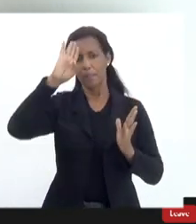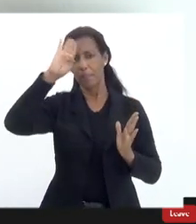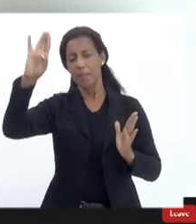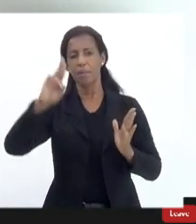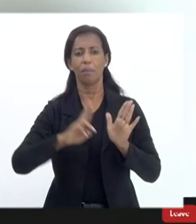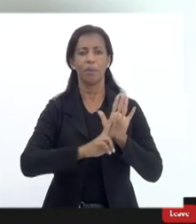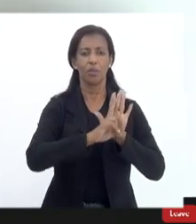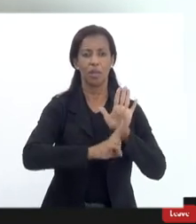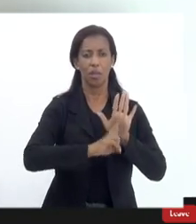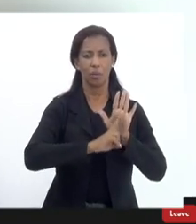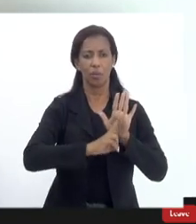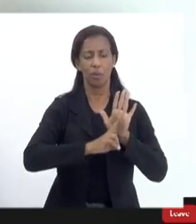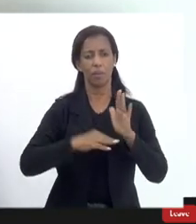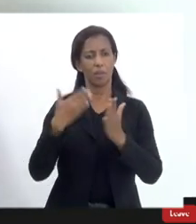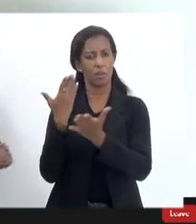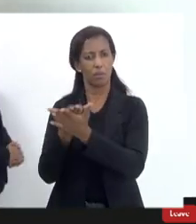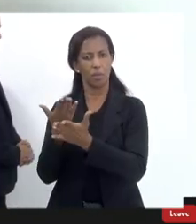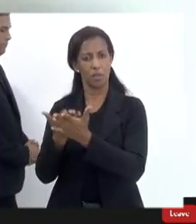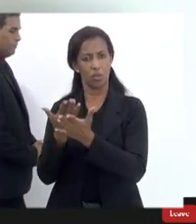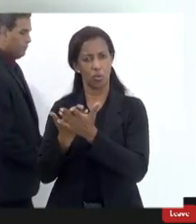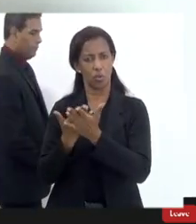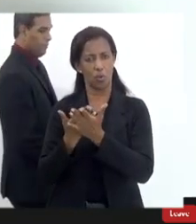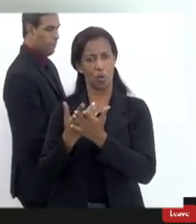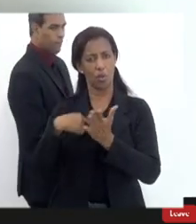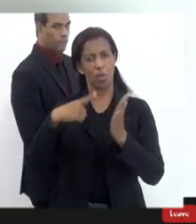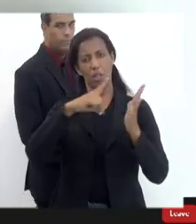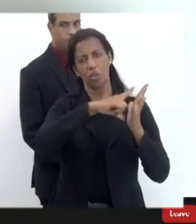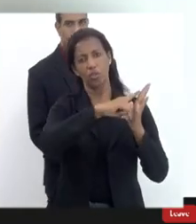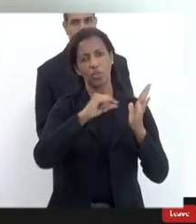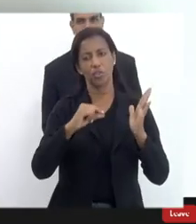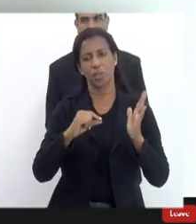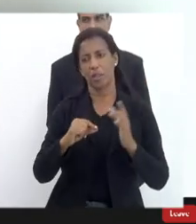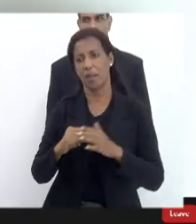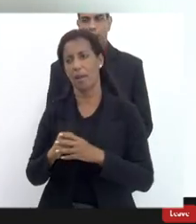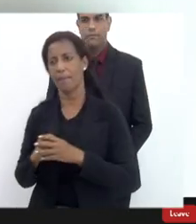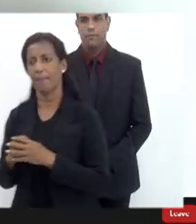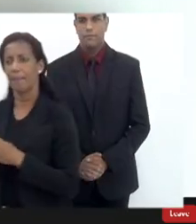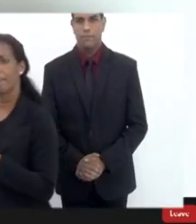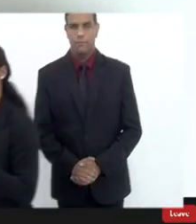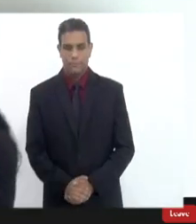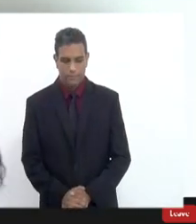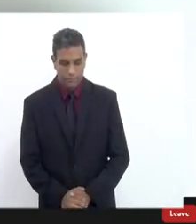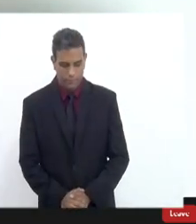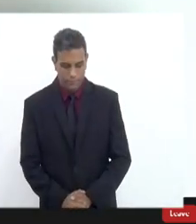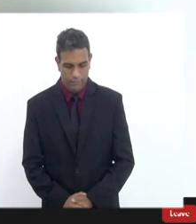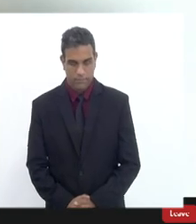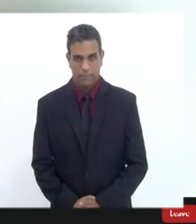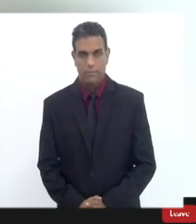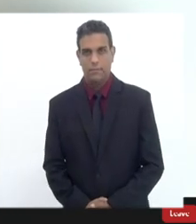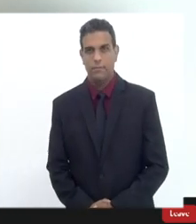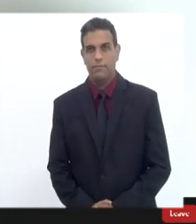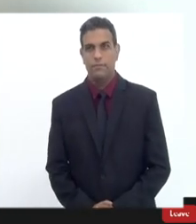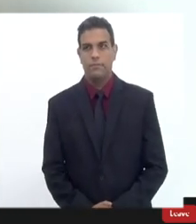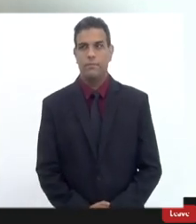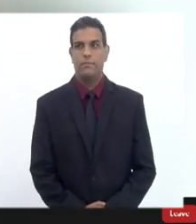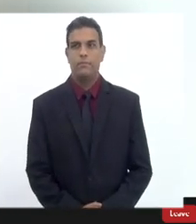privada. Eu queria aproveitar para destacar isso. né, que pela primeira